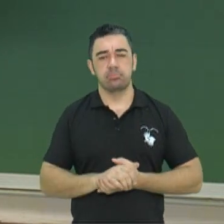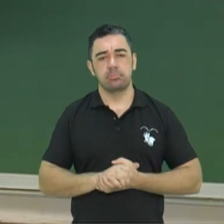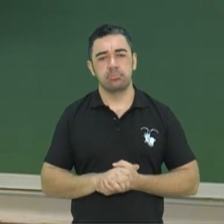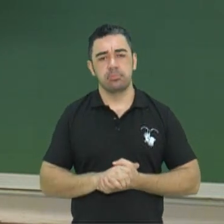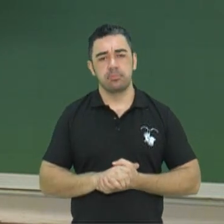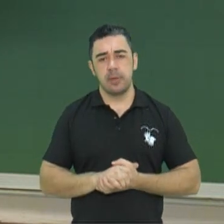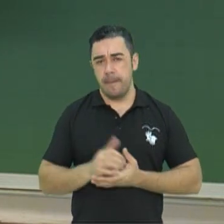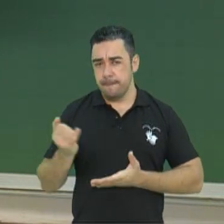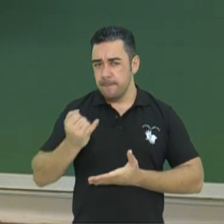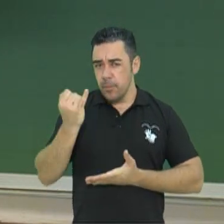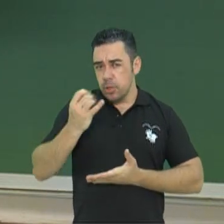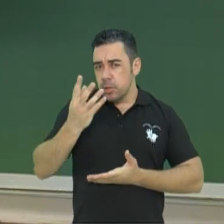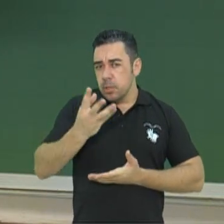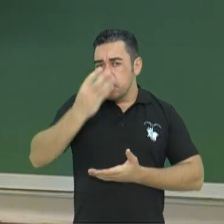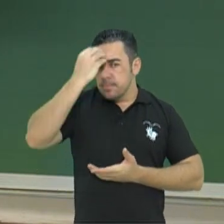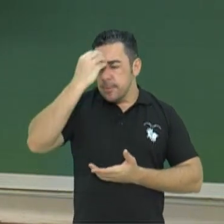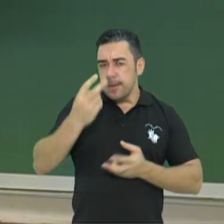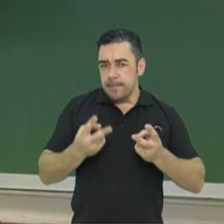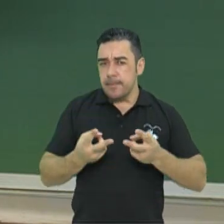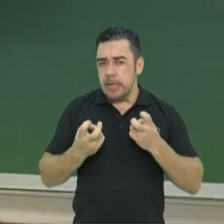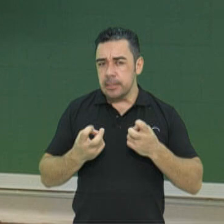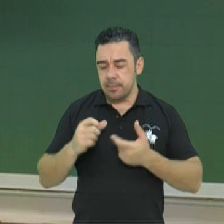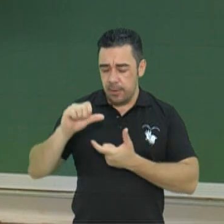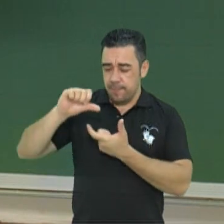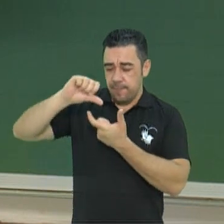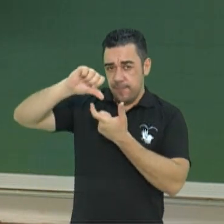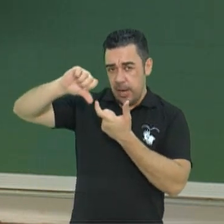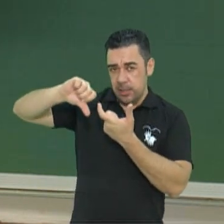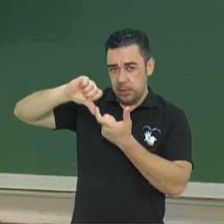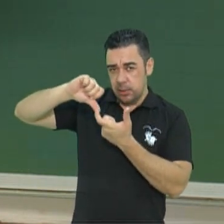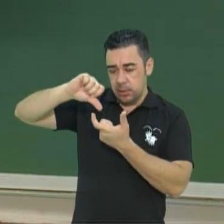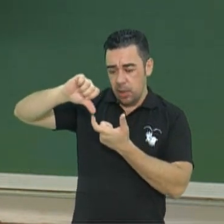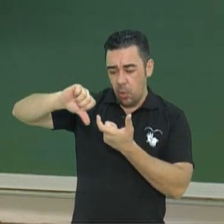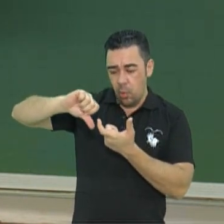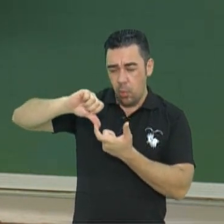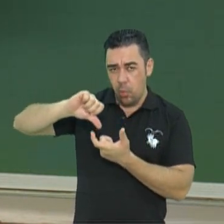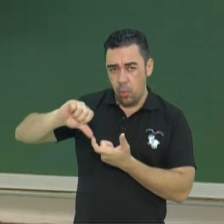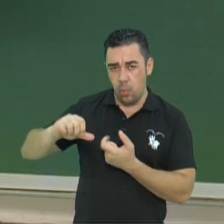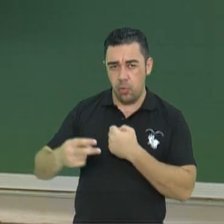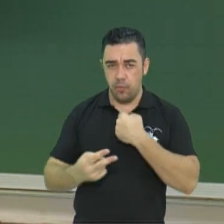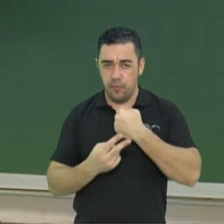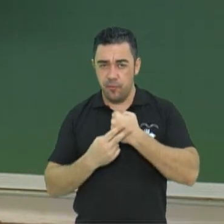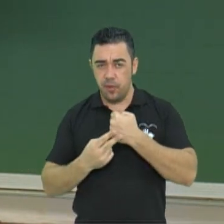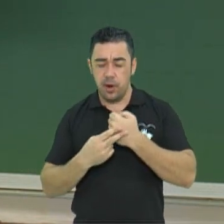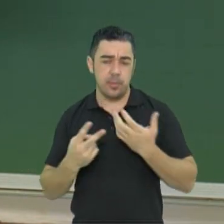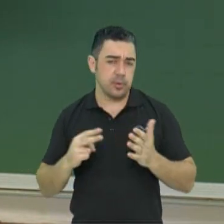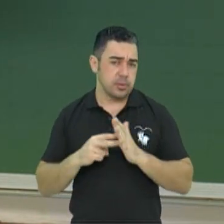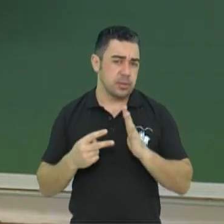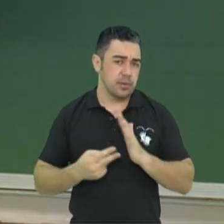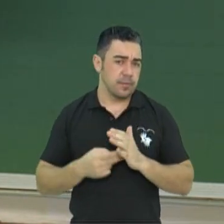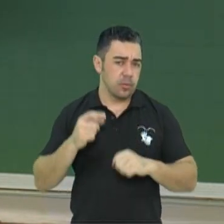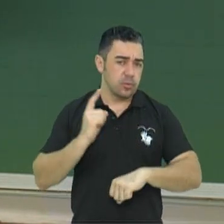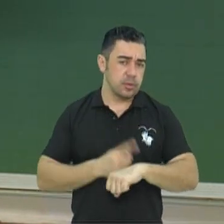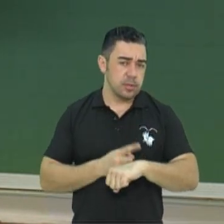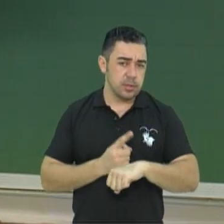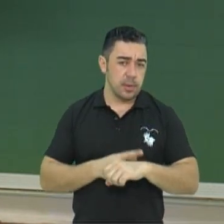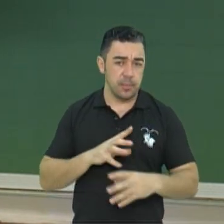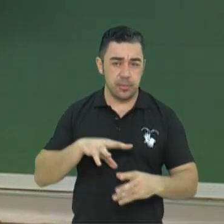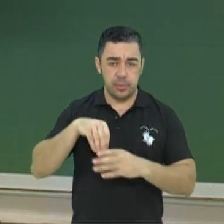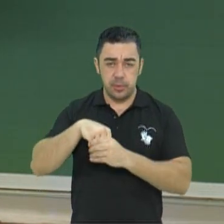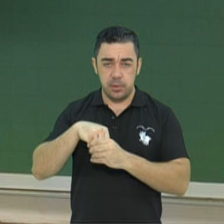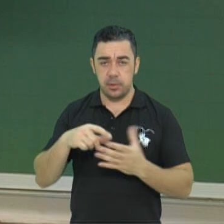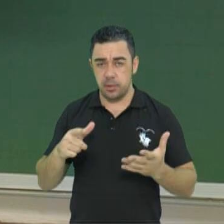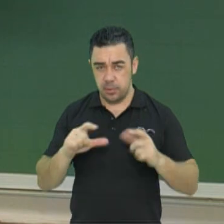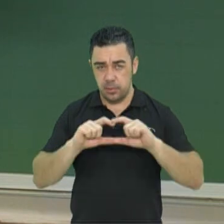Então, bem importante que você perceba isso, né? Qual tempo o verbo está se referindo ali dentro daquela